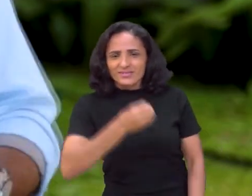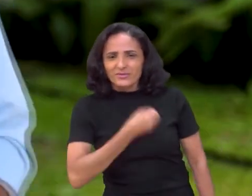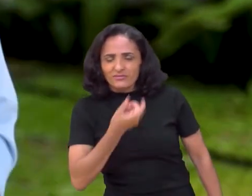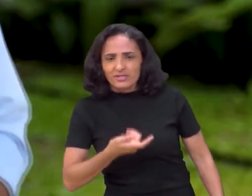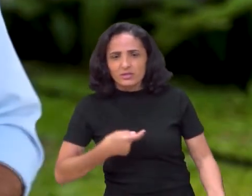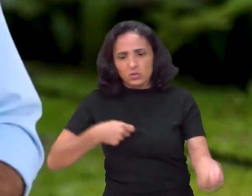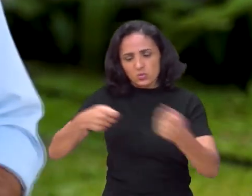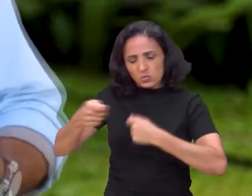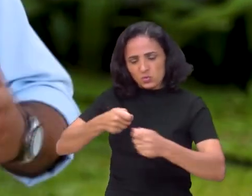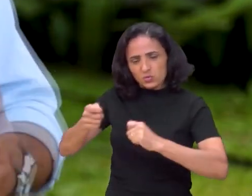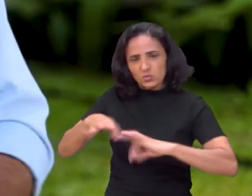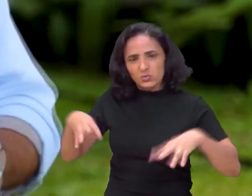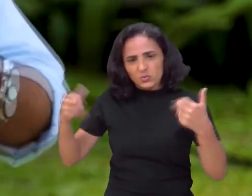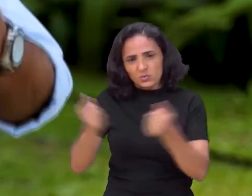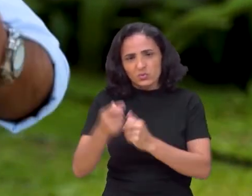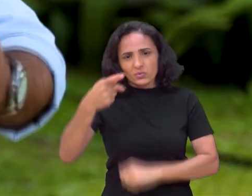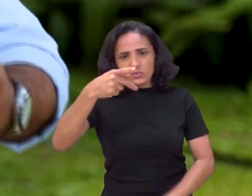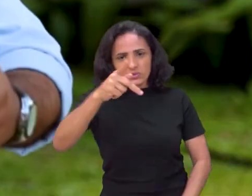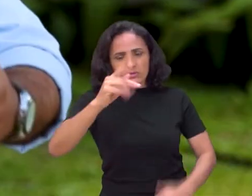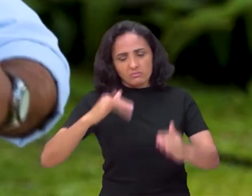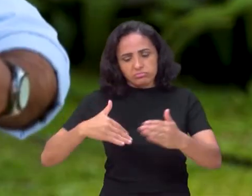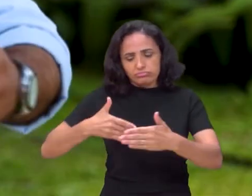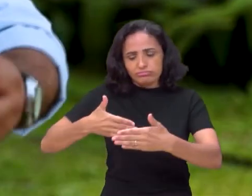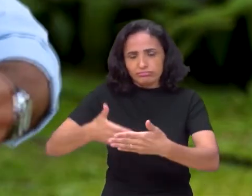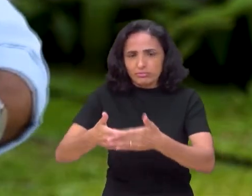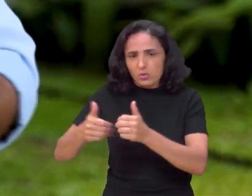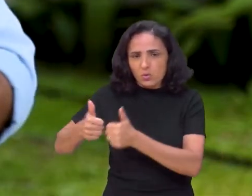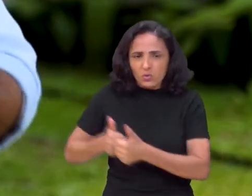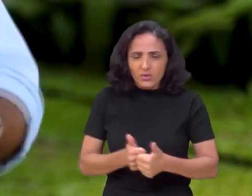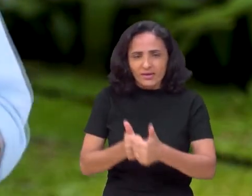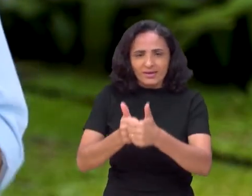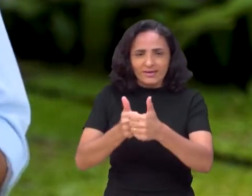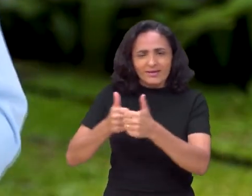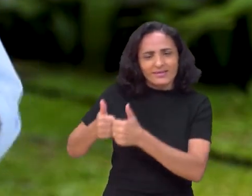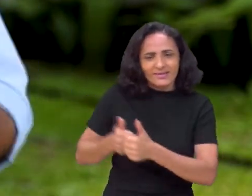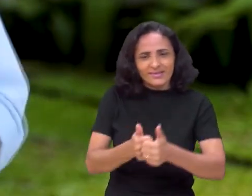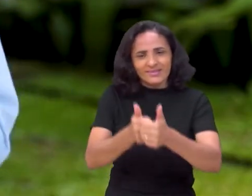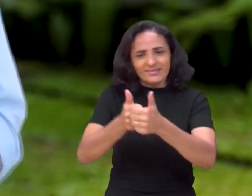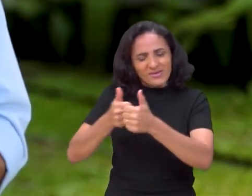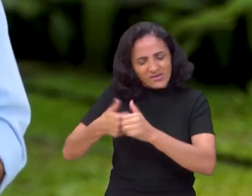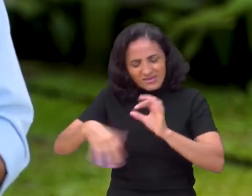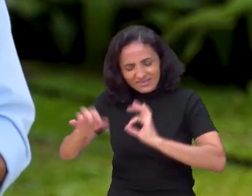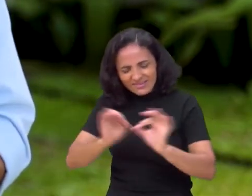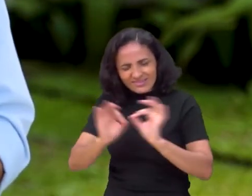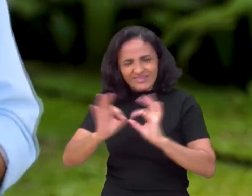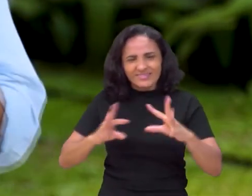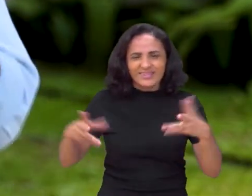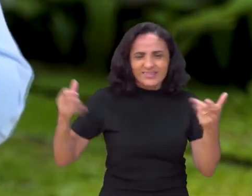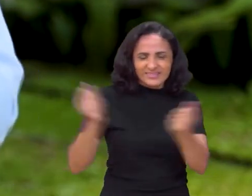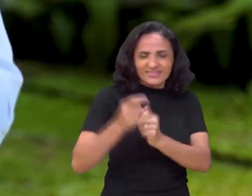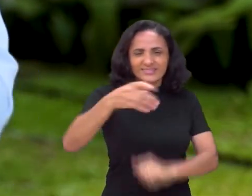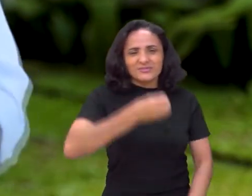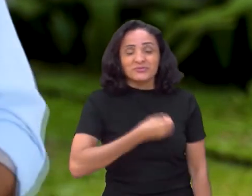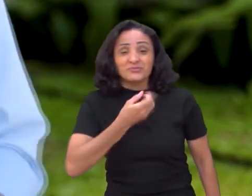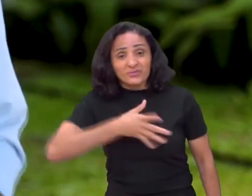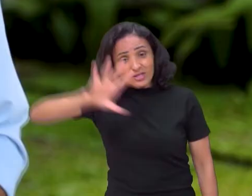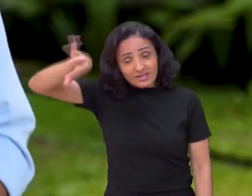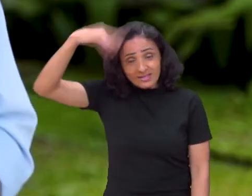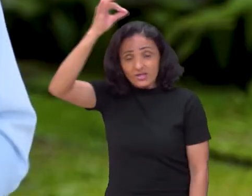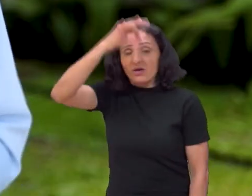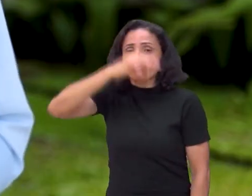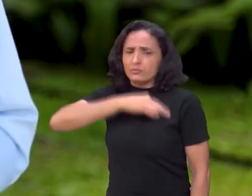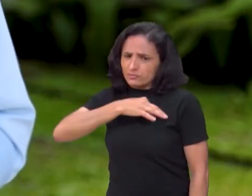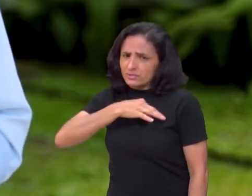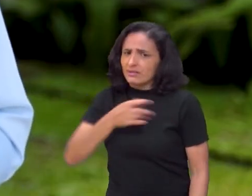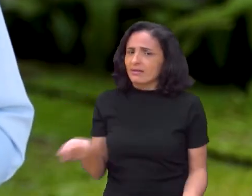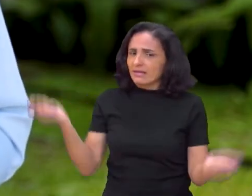tomar a frente, deixa eu guiar, deixa eu conduzir, deixa eu manejar. É ele quem tem todo o poder